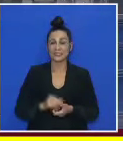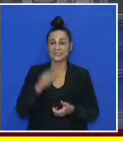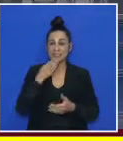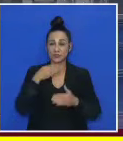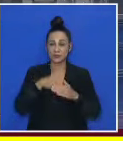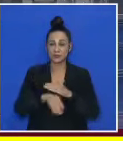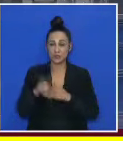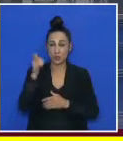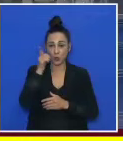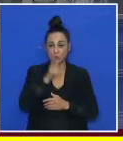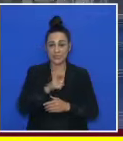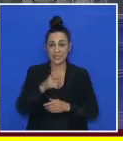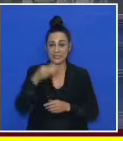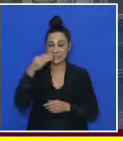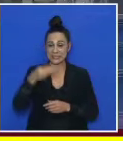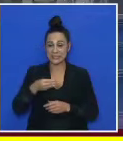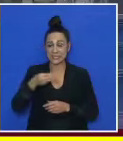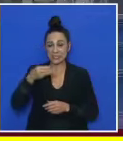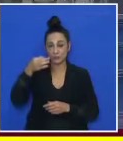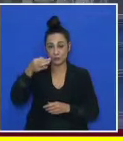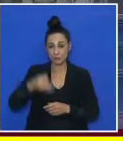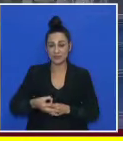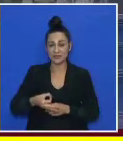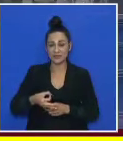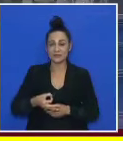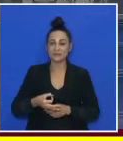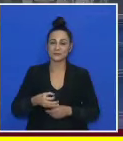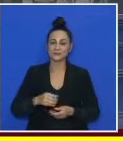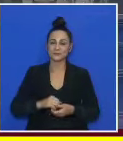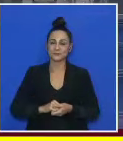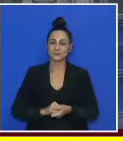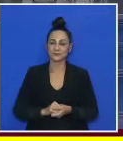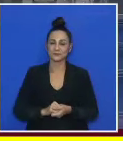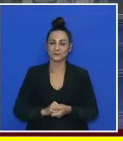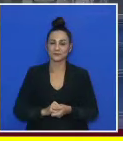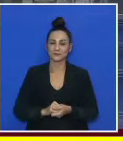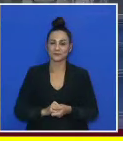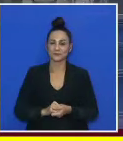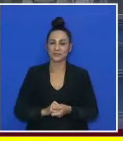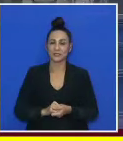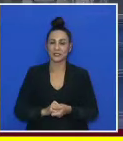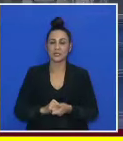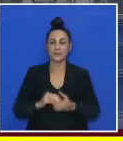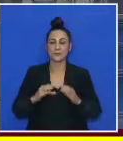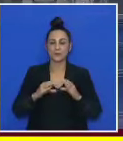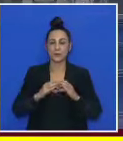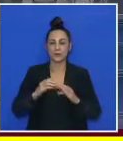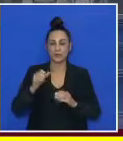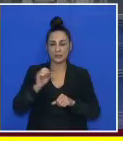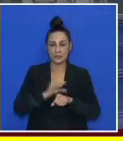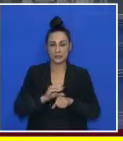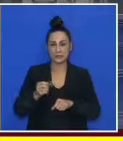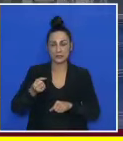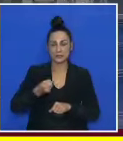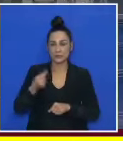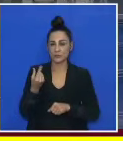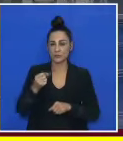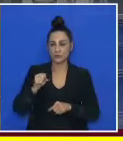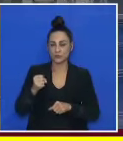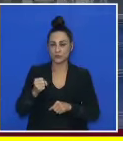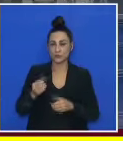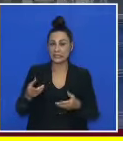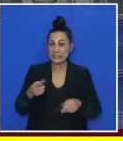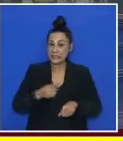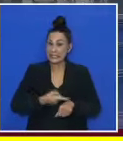Na Time Mania você ganha a partir de três acertos. Bola cinza, número 18. Cinza, 18. E